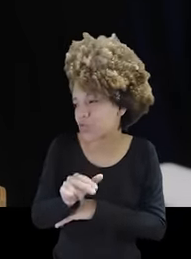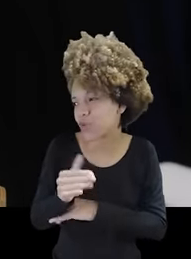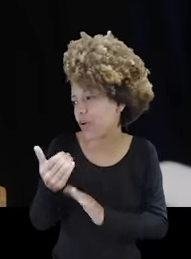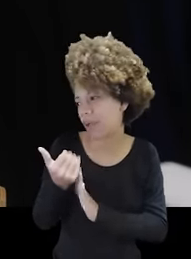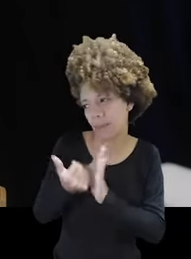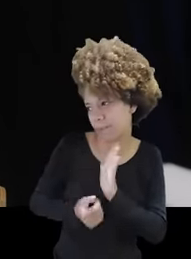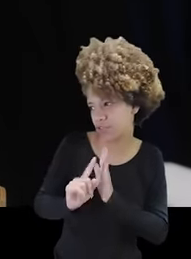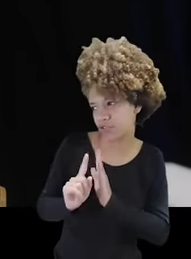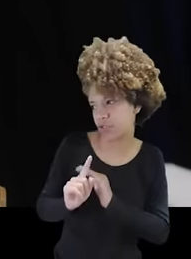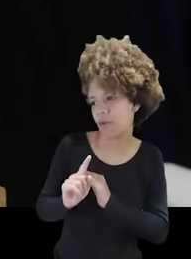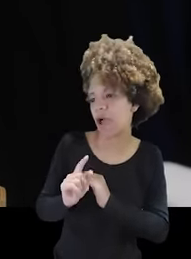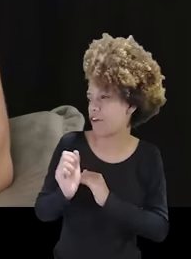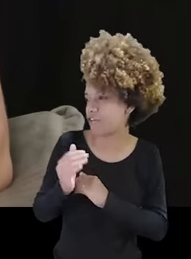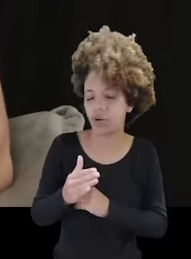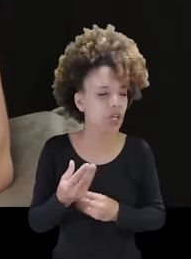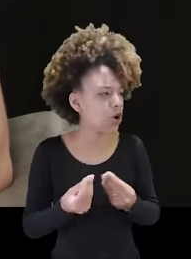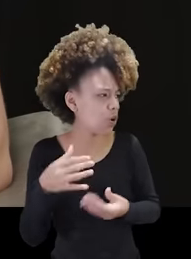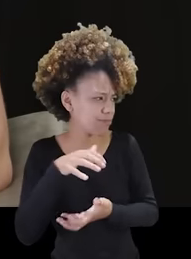é alguém mais ou menos é sempre um cara muito